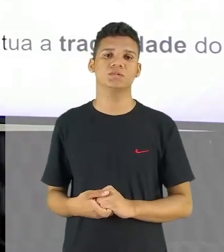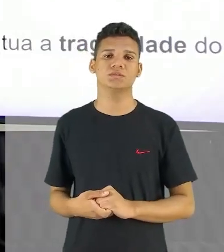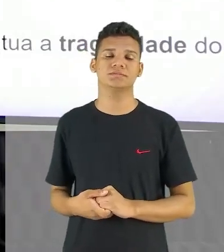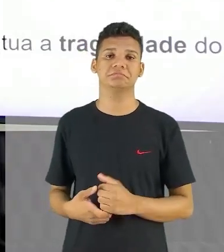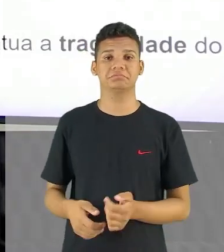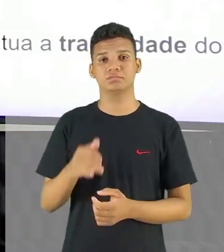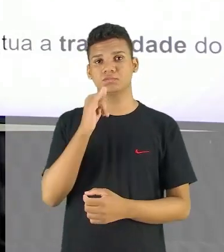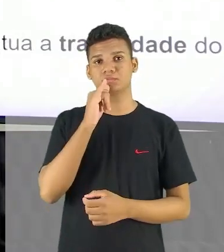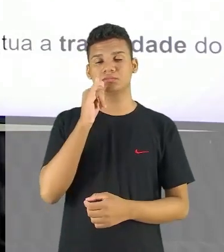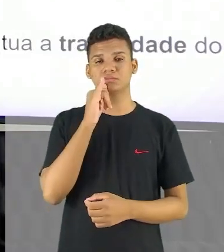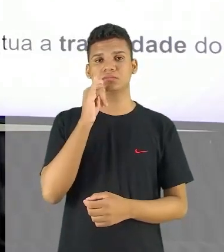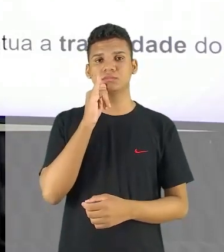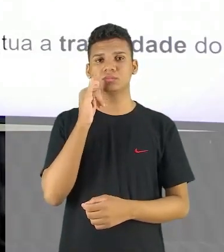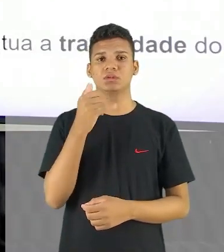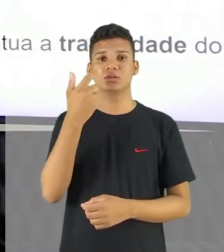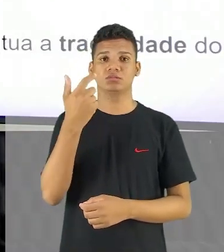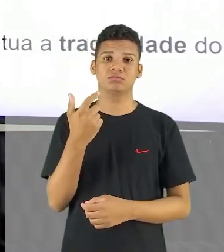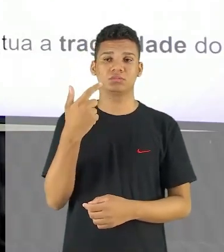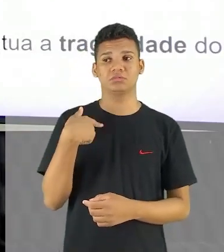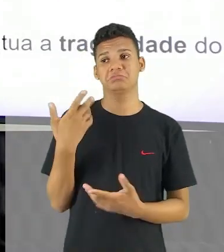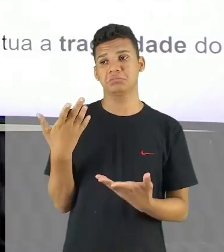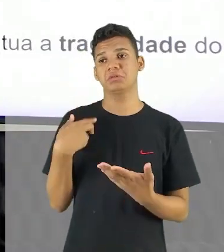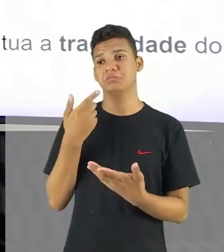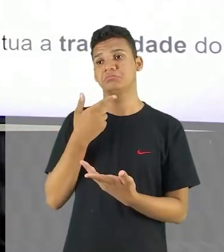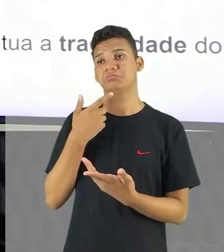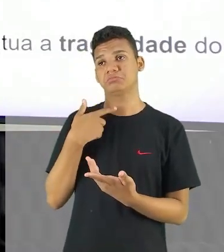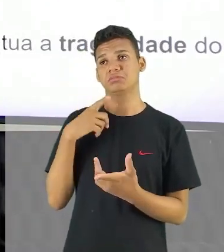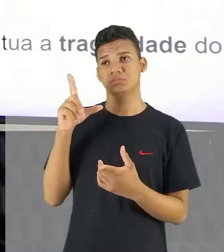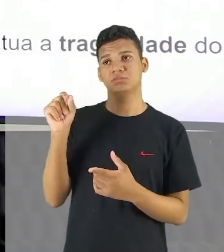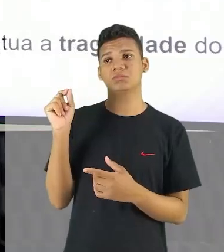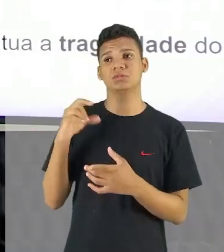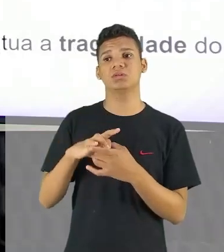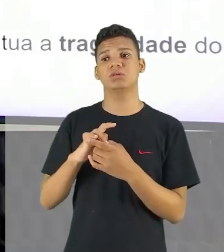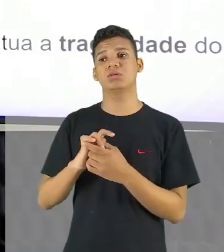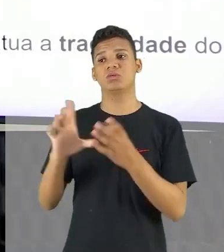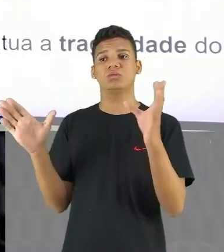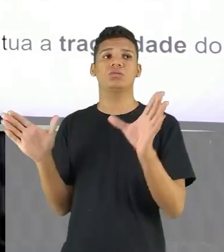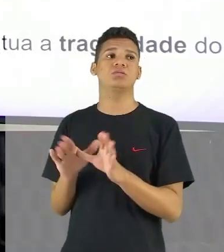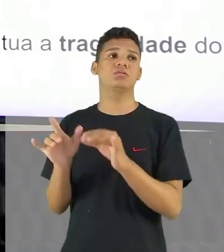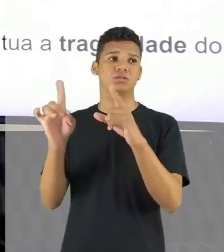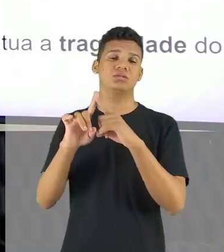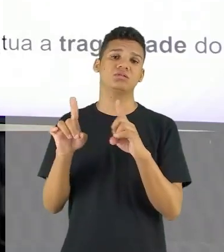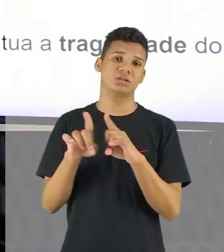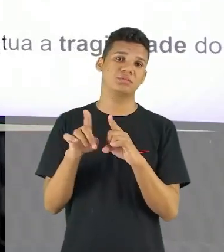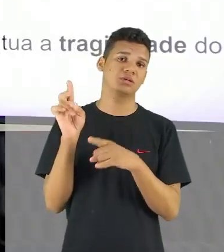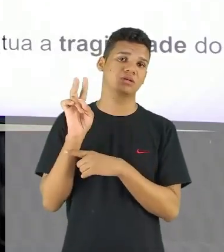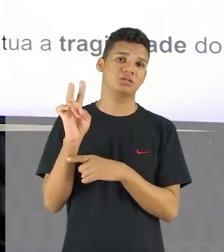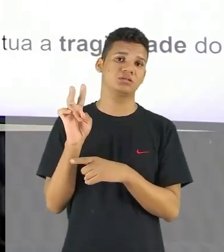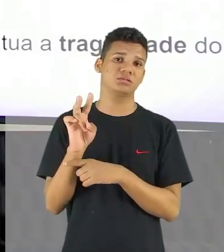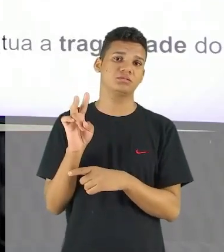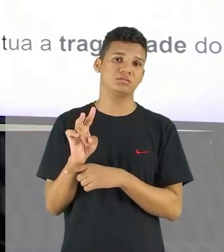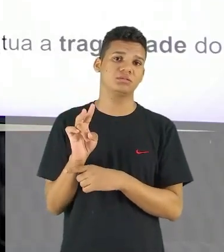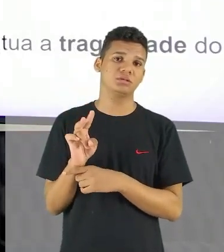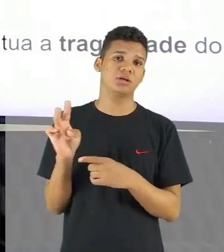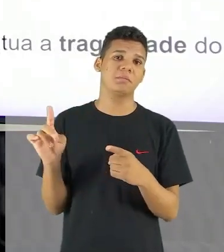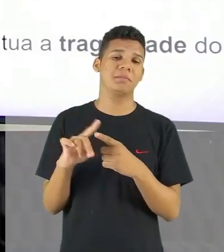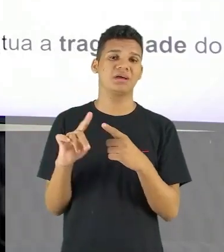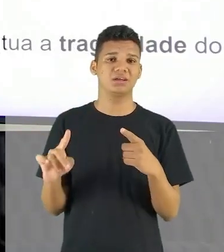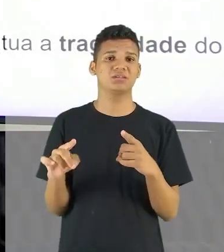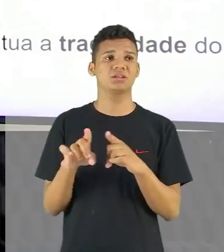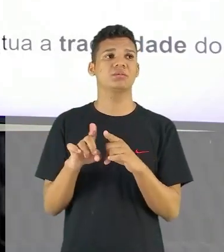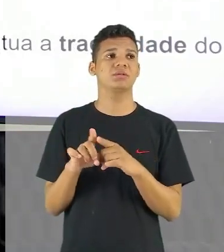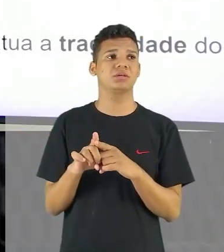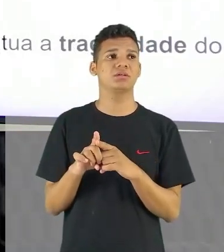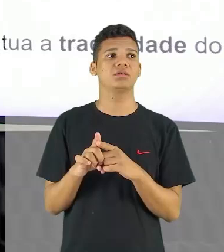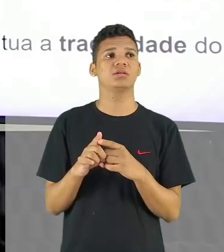como é que eu vou dizer? Eu sou da vibe de deixá-los soltos. Eu tenho pássaros em casa, crio calopsitas, é